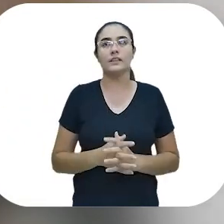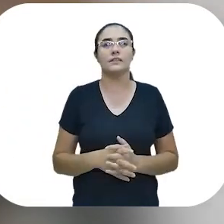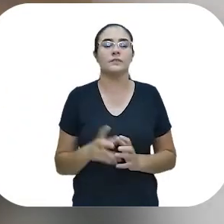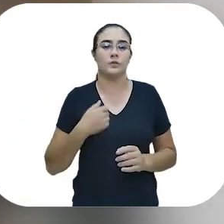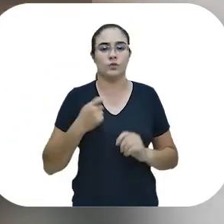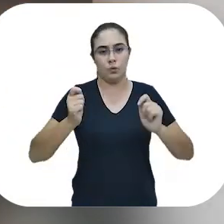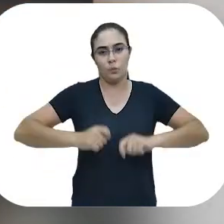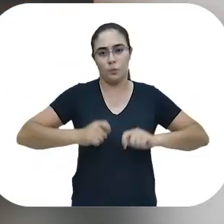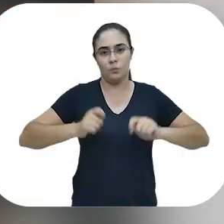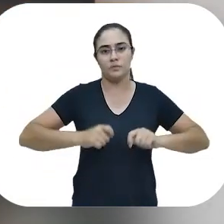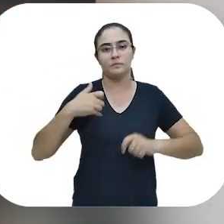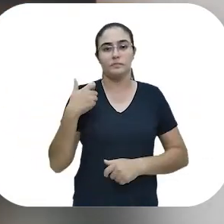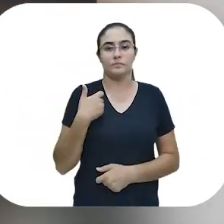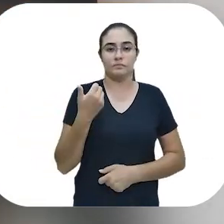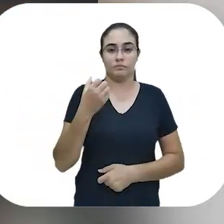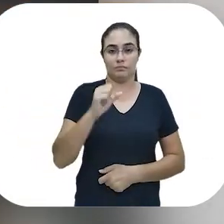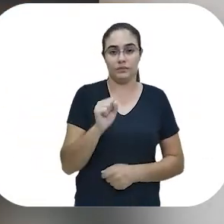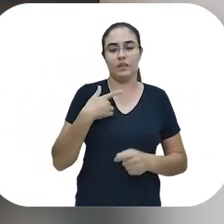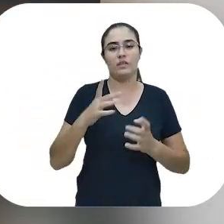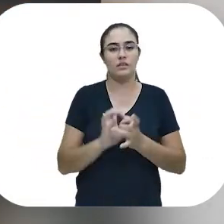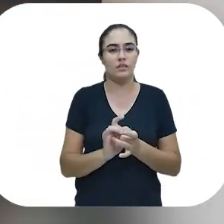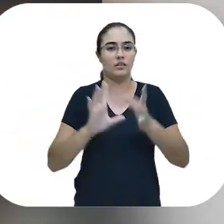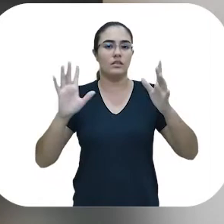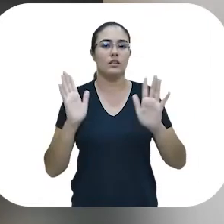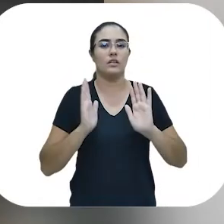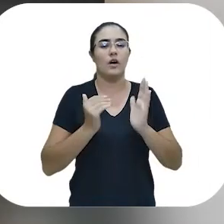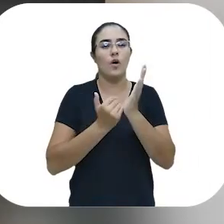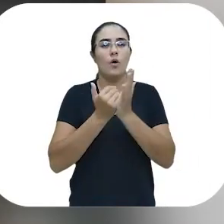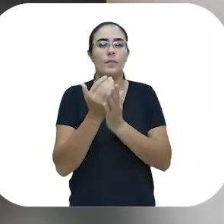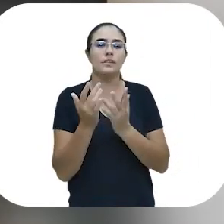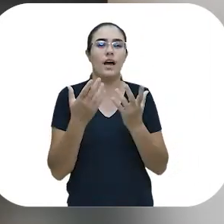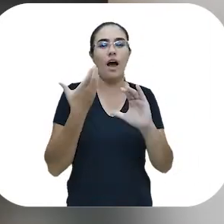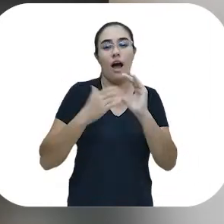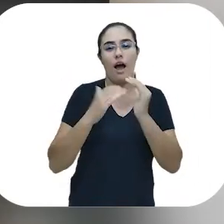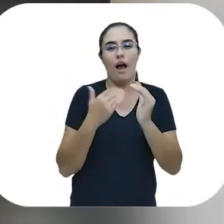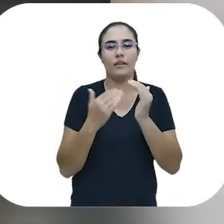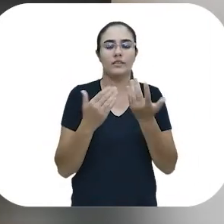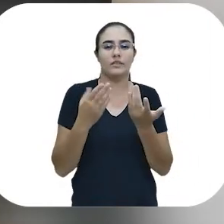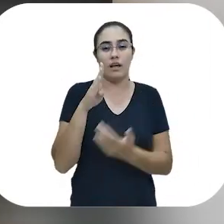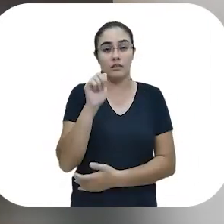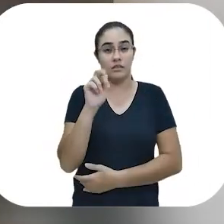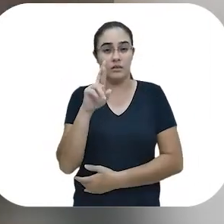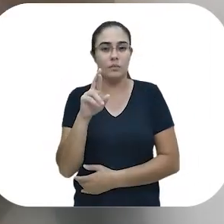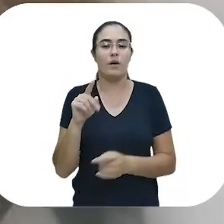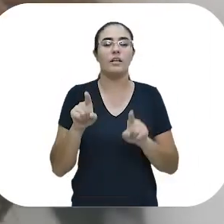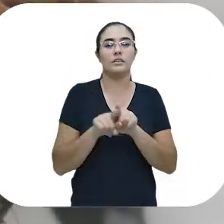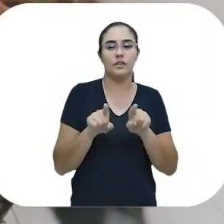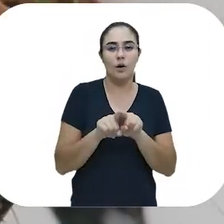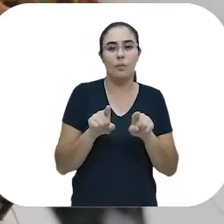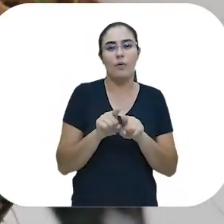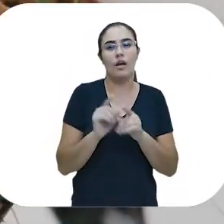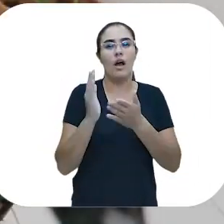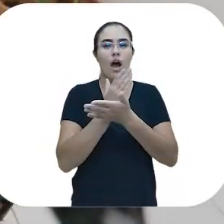18 anos, eu comecei a dar canja em barzinhos, participei de alguns corais, aqui na região do Cariri